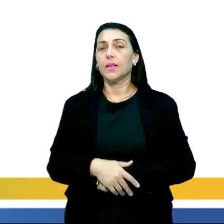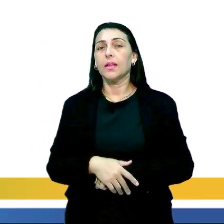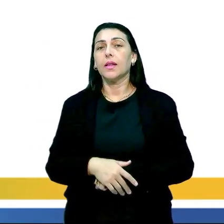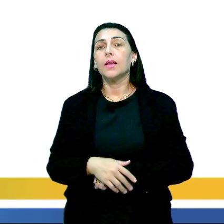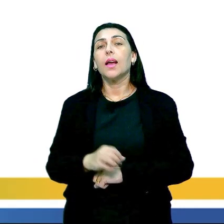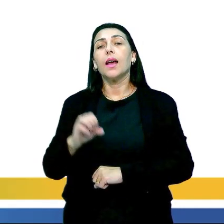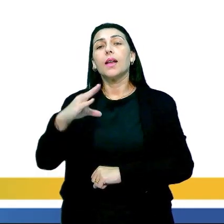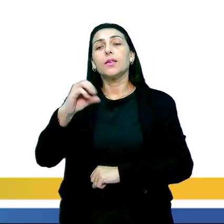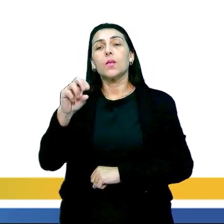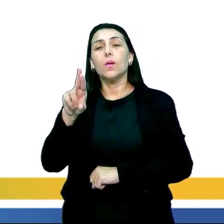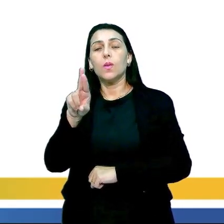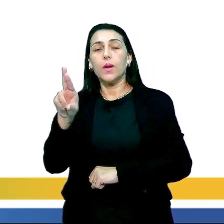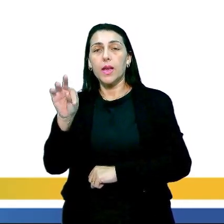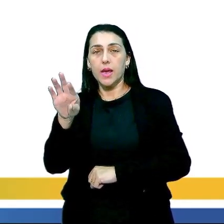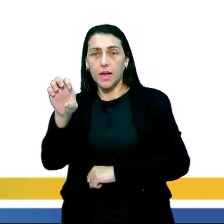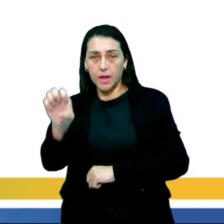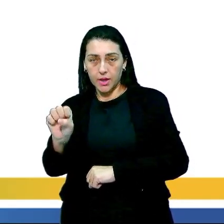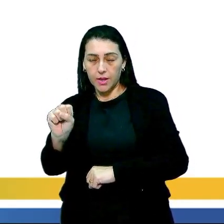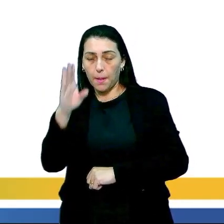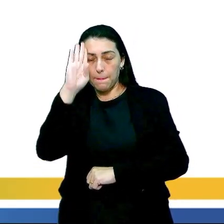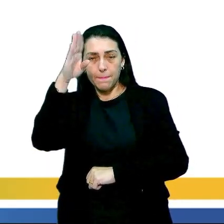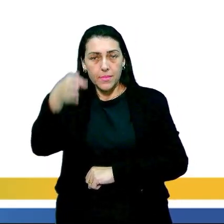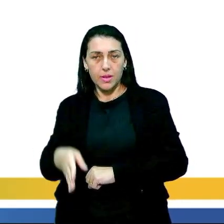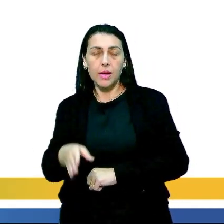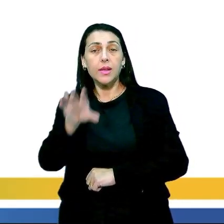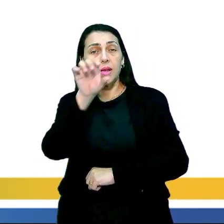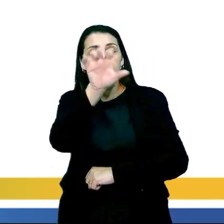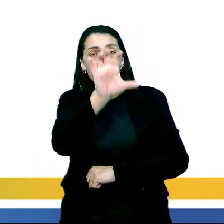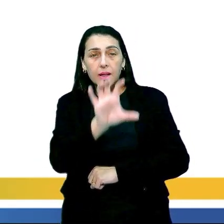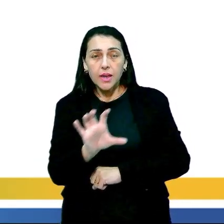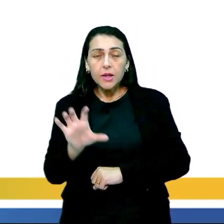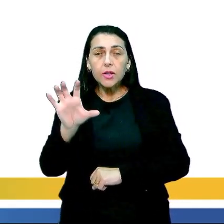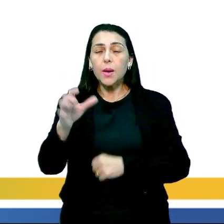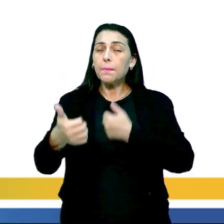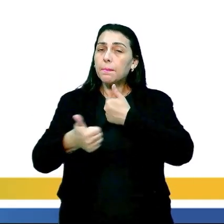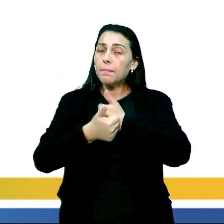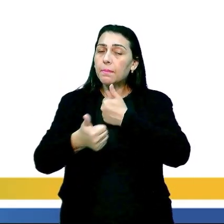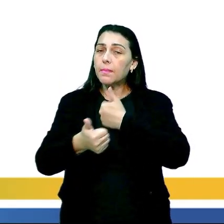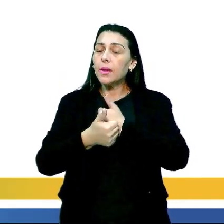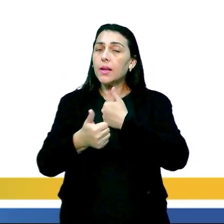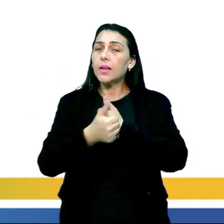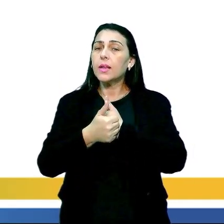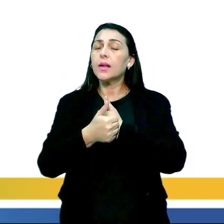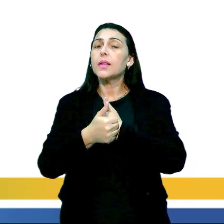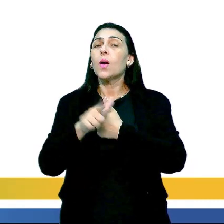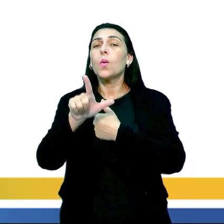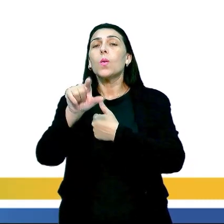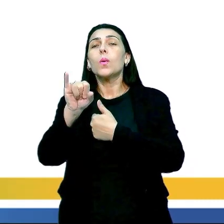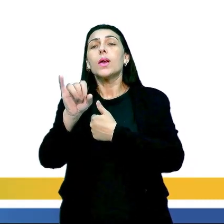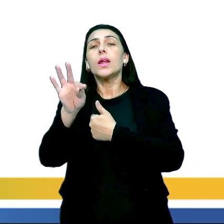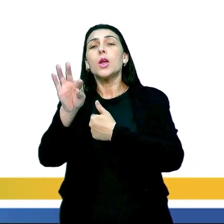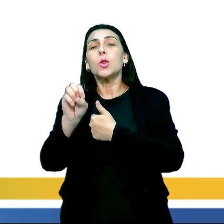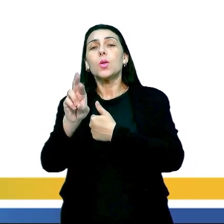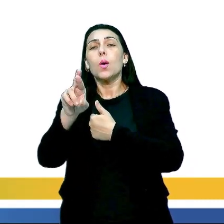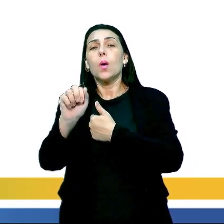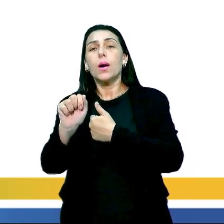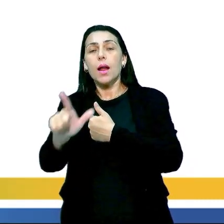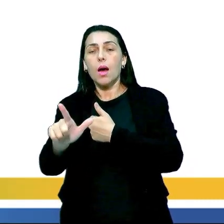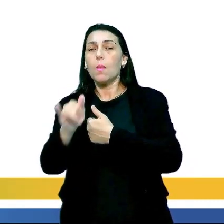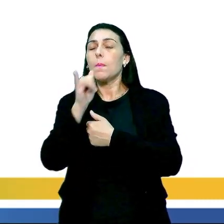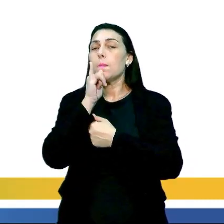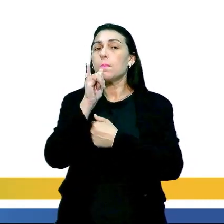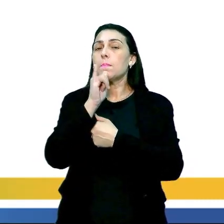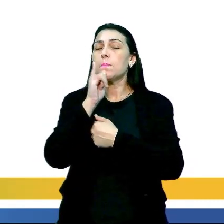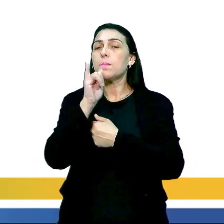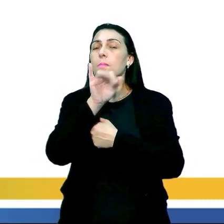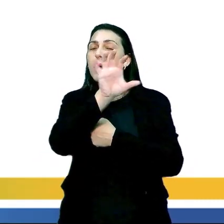correntes marítimas, elas atuam principalmente nas regiões próximas aos litorais, tá? Quando a gente tem, por exemplo,